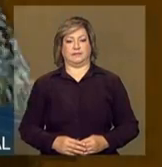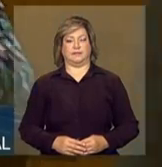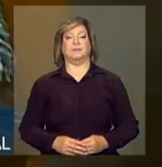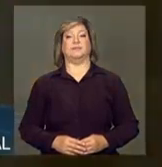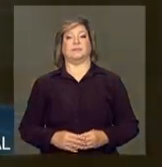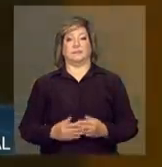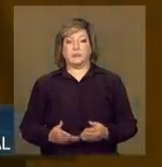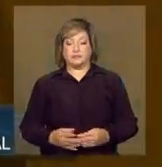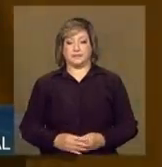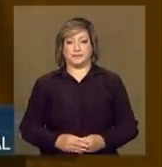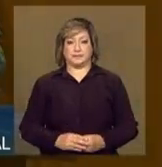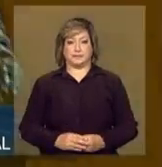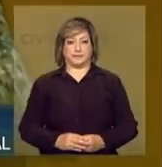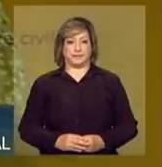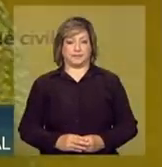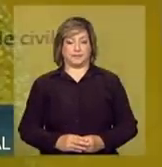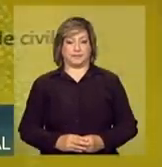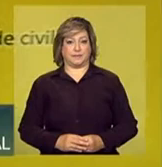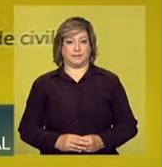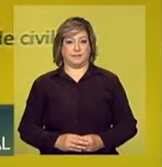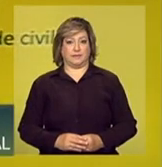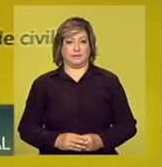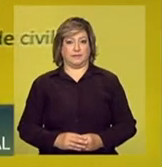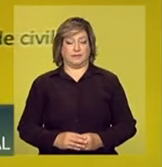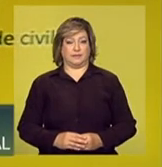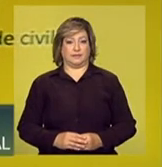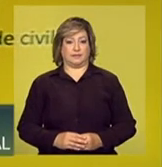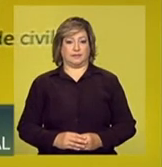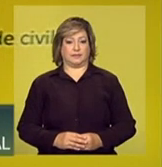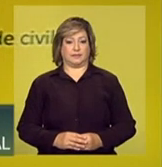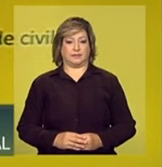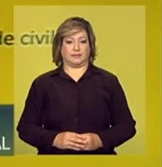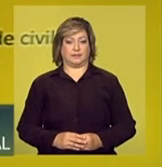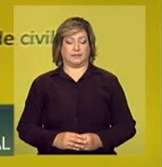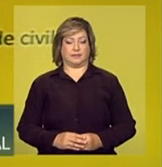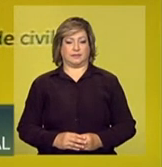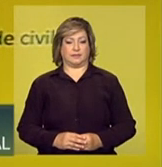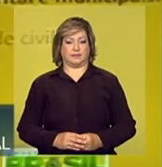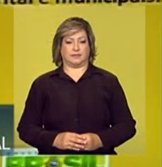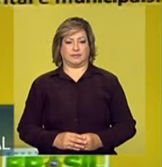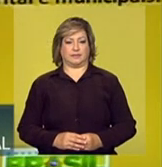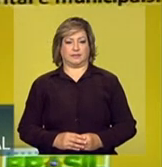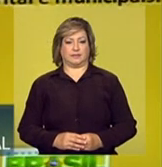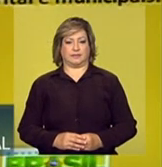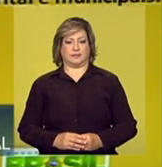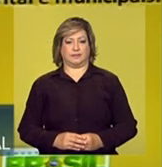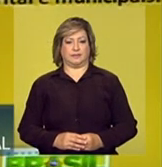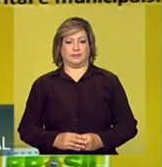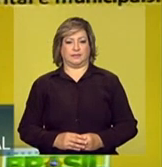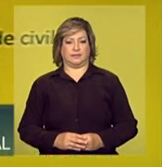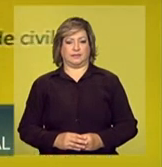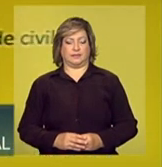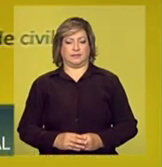Bom, esse... Ah, tem laser, né? Tá.